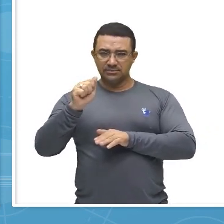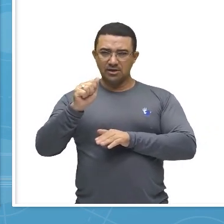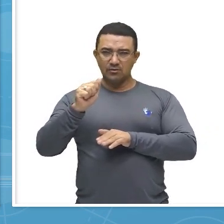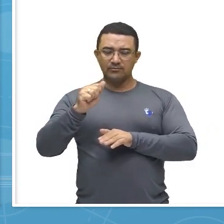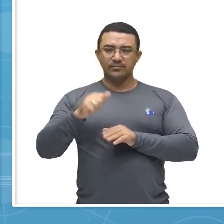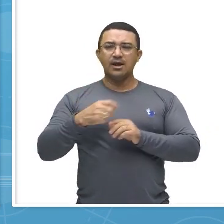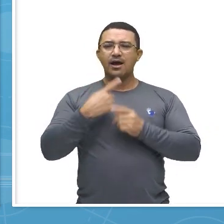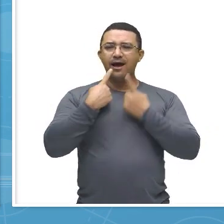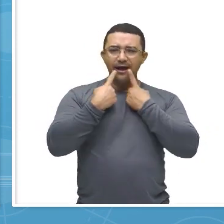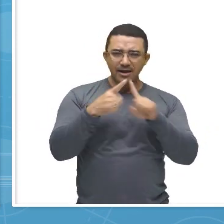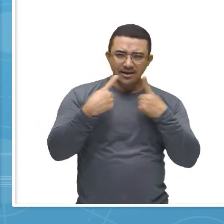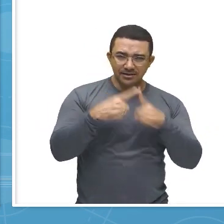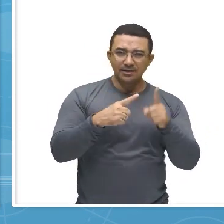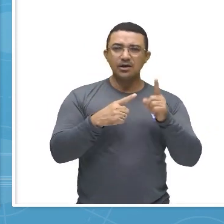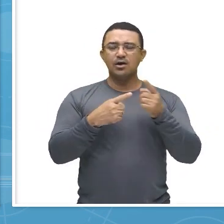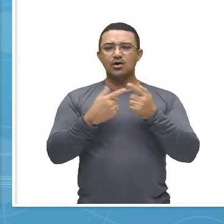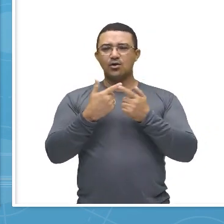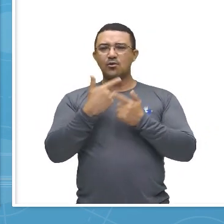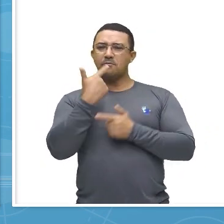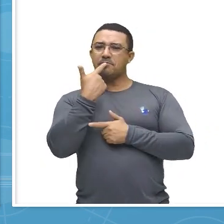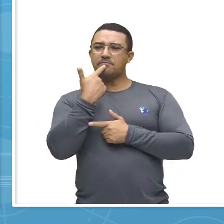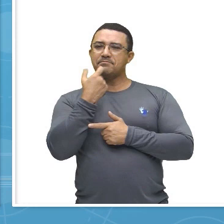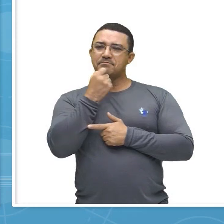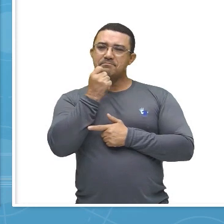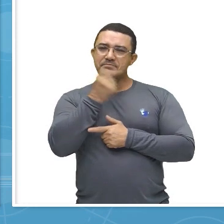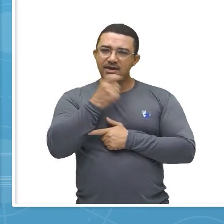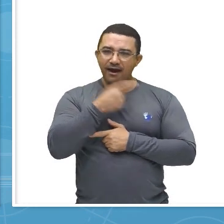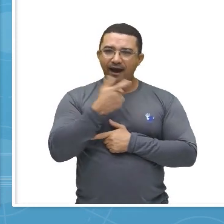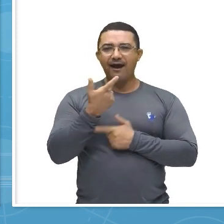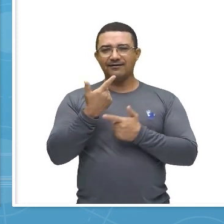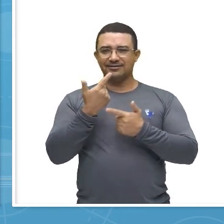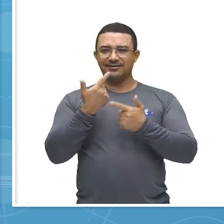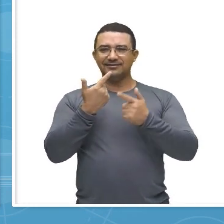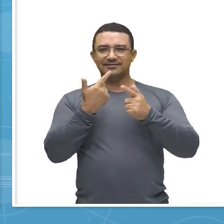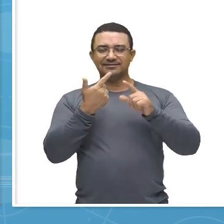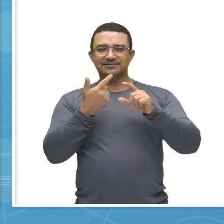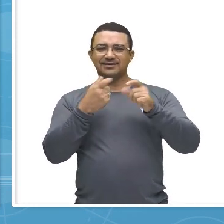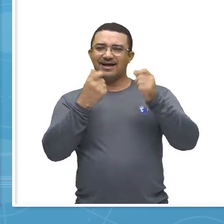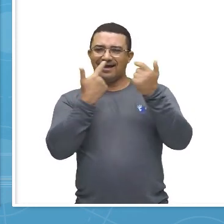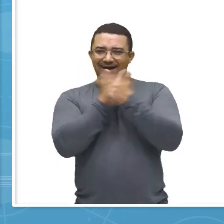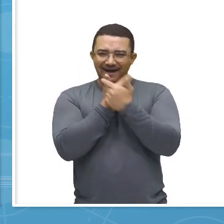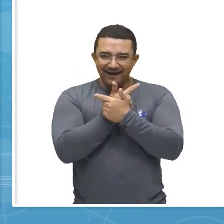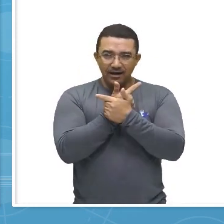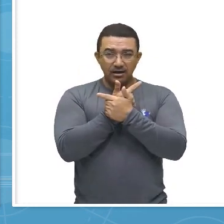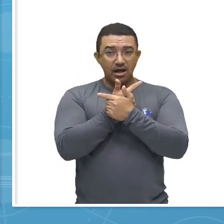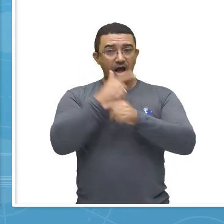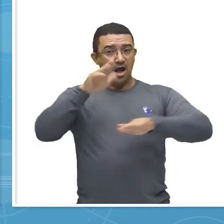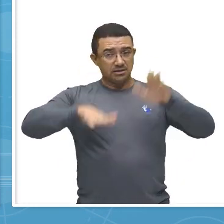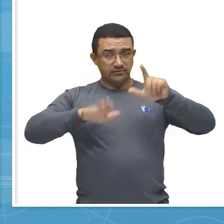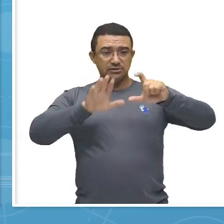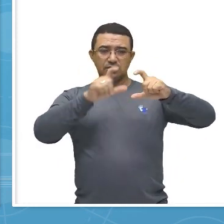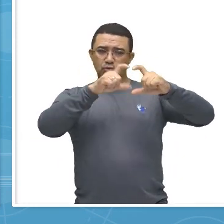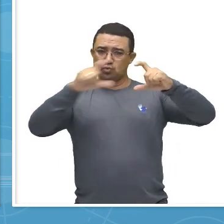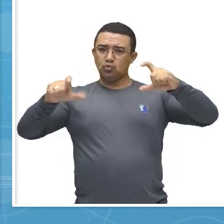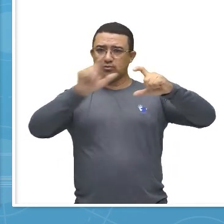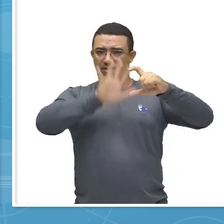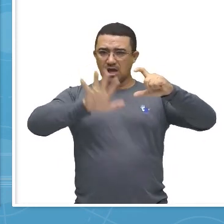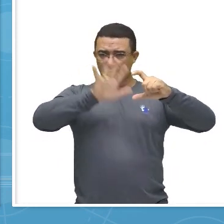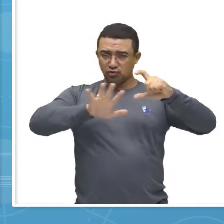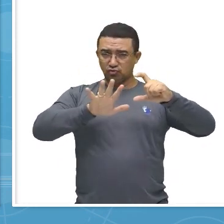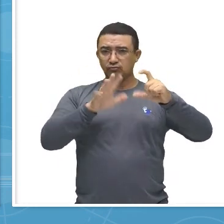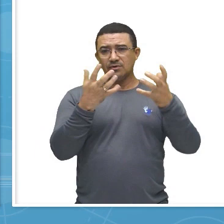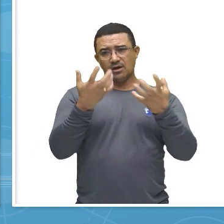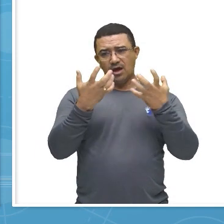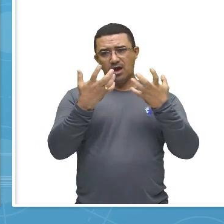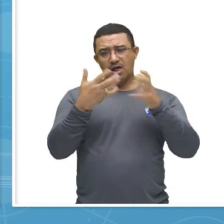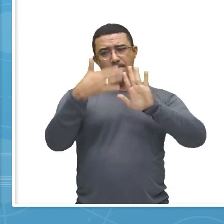para essas ironias nos textos da charge. Se escondem, nem sempre os textos visam propor uma solução para